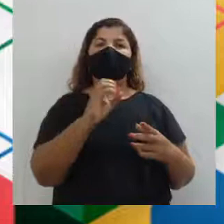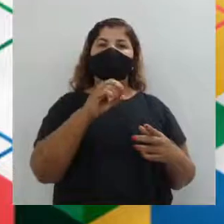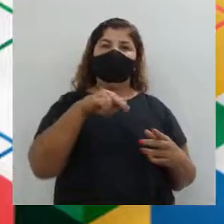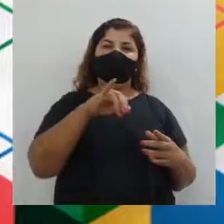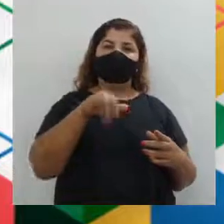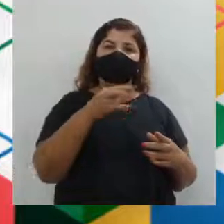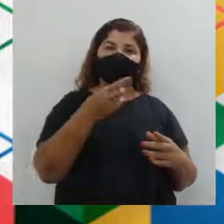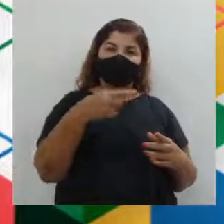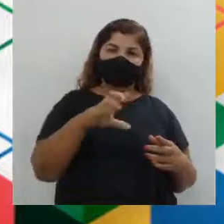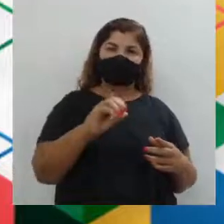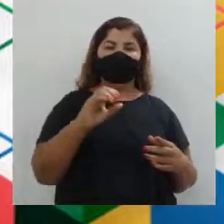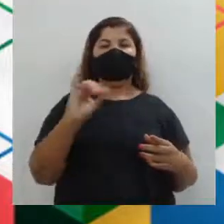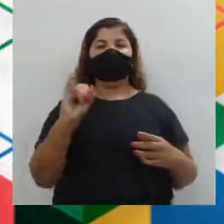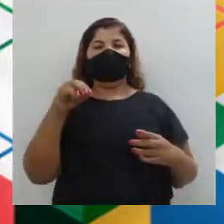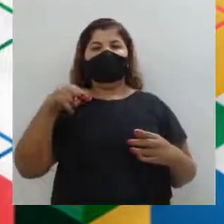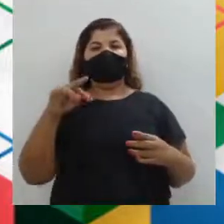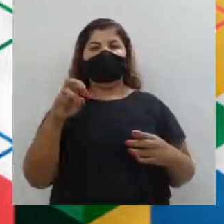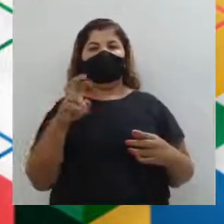as classes